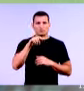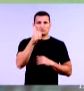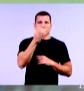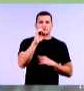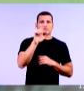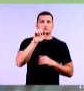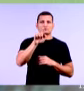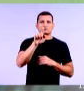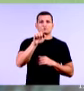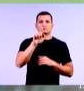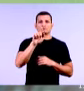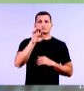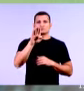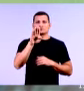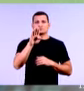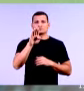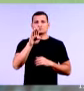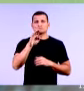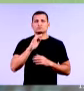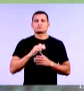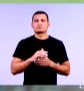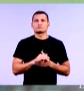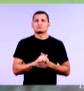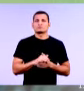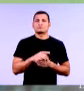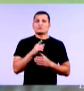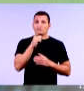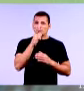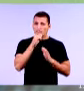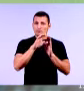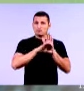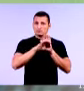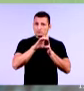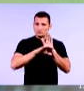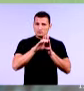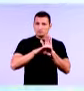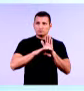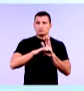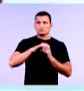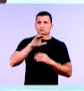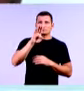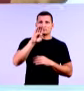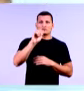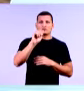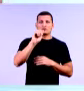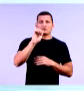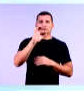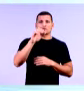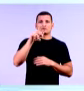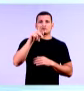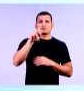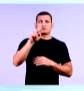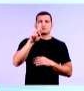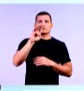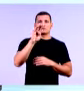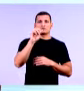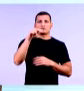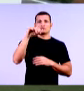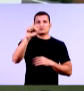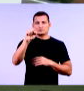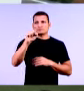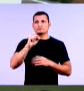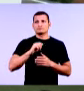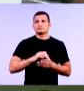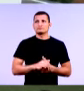Então, eu acho que esse conceito, então, ilustra muito bem o que é realmente o backbone, ok?